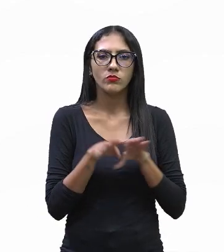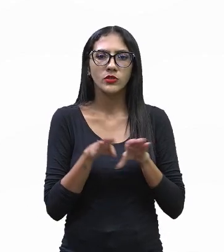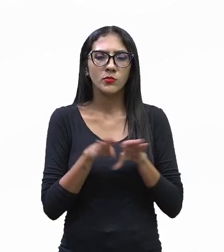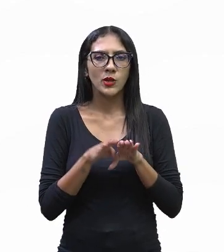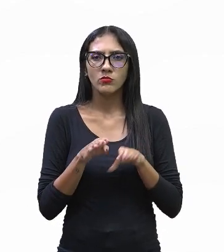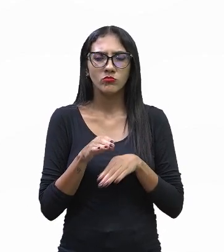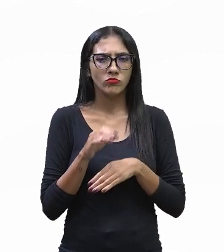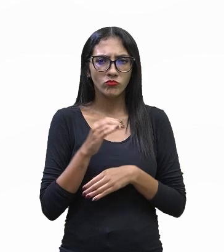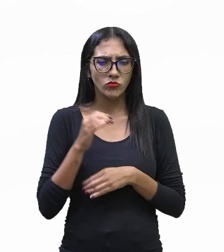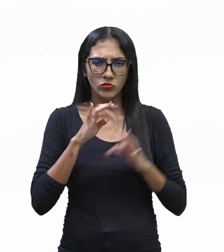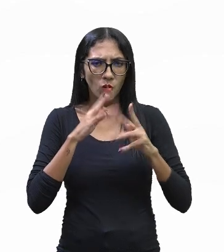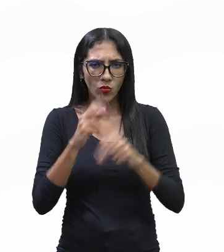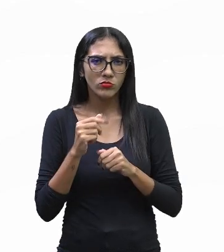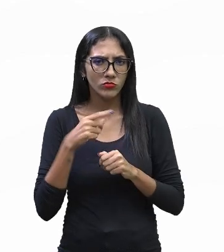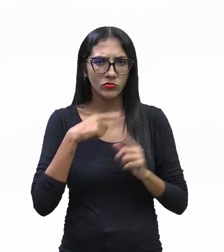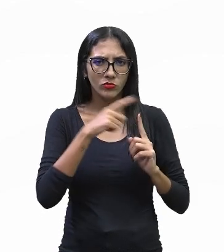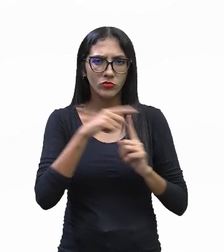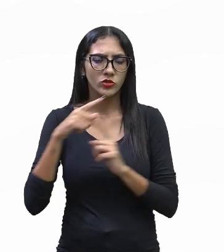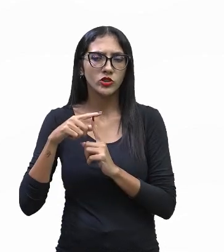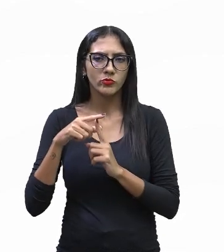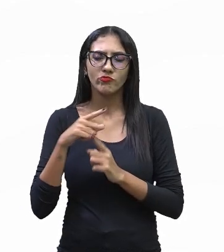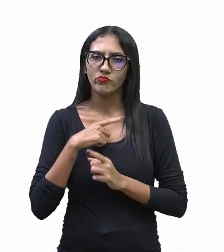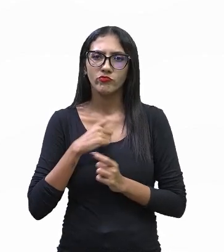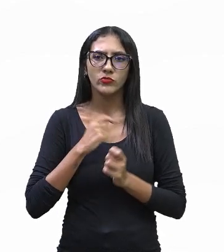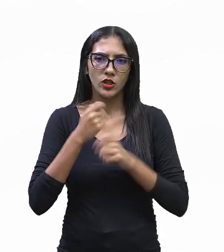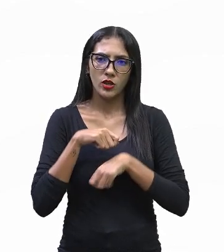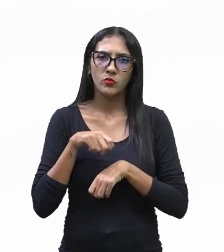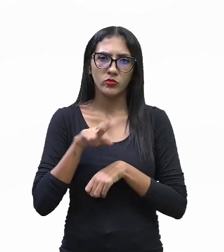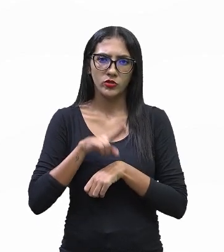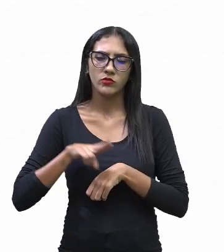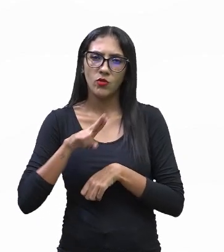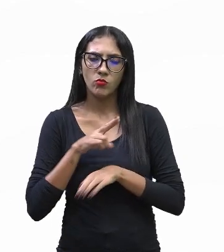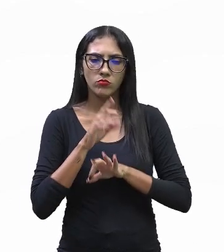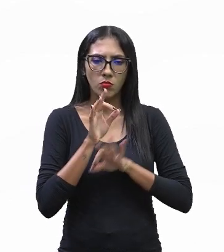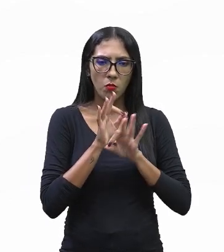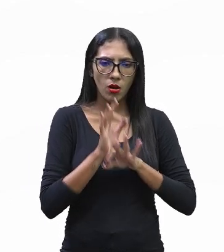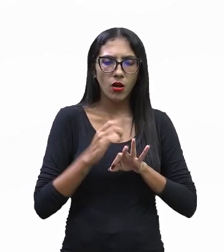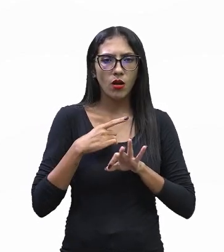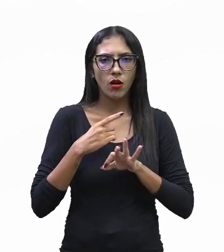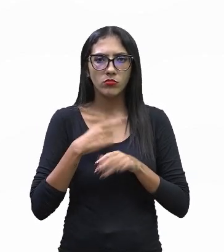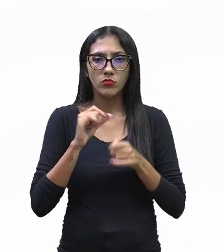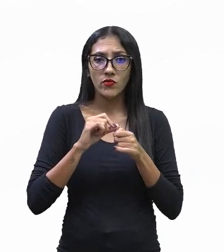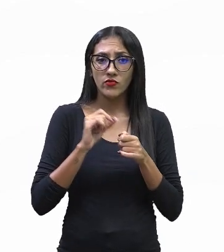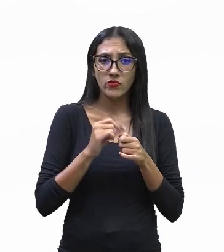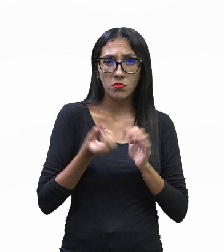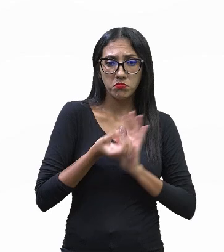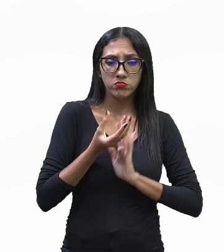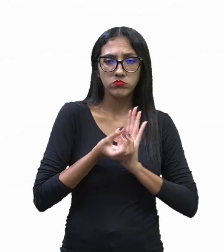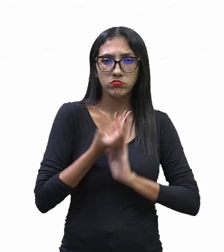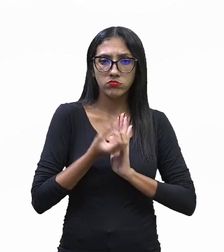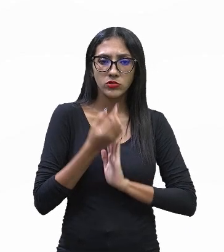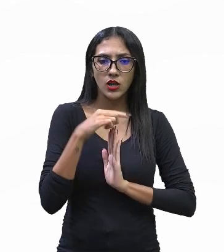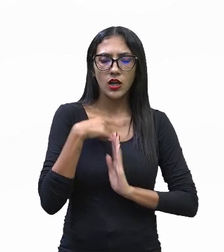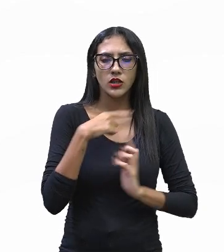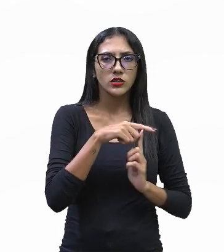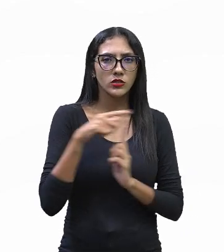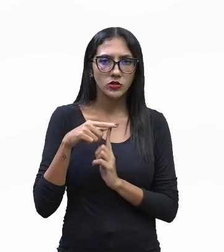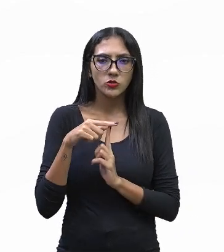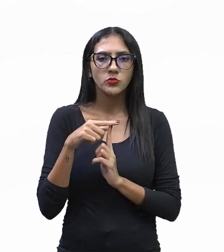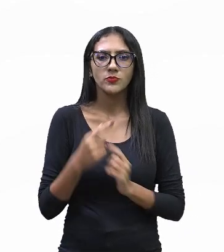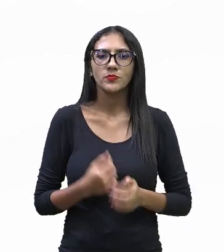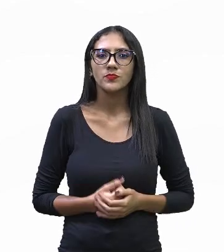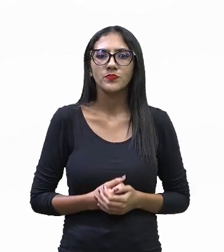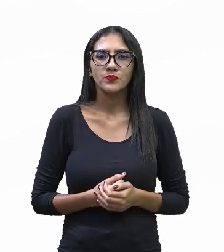forma geral também são elaboradas ou feitas a partir do processo de eletrólise.